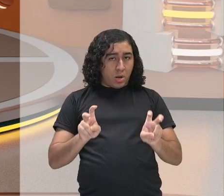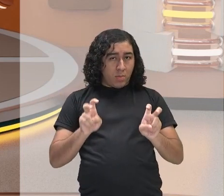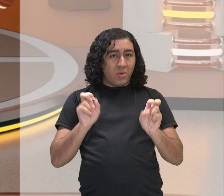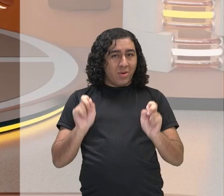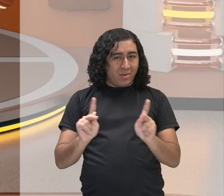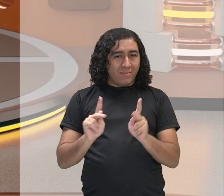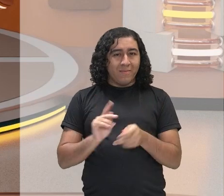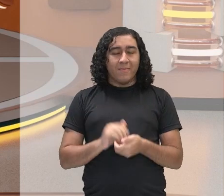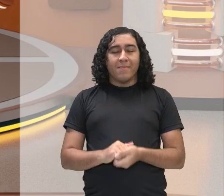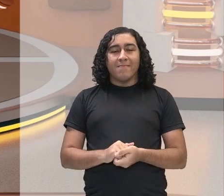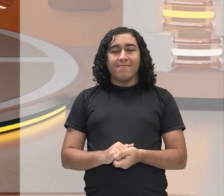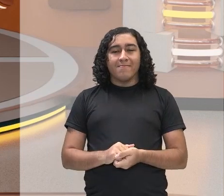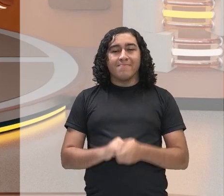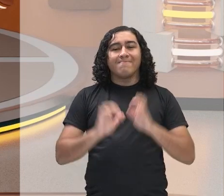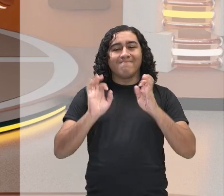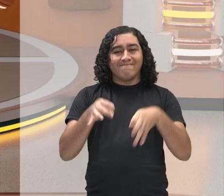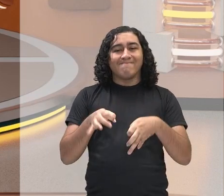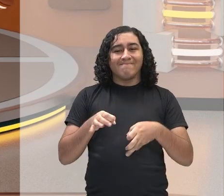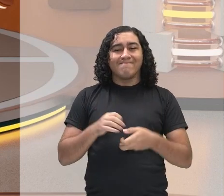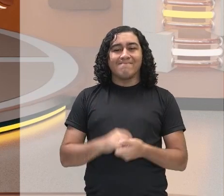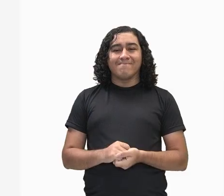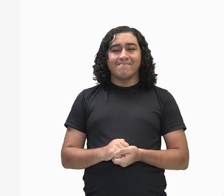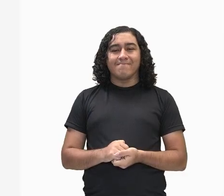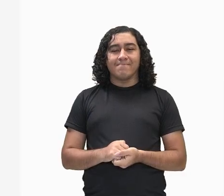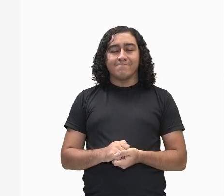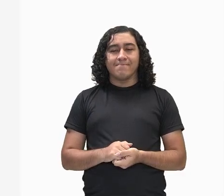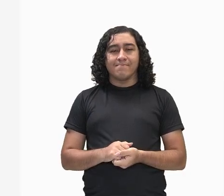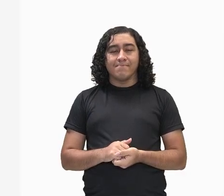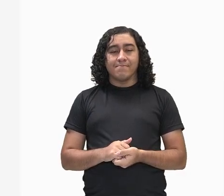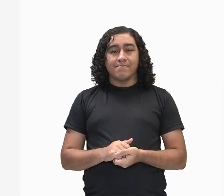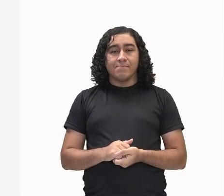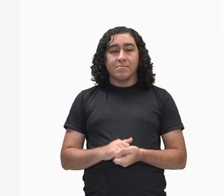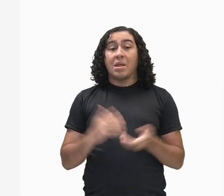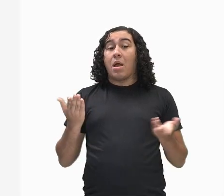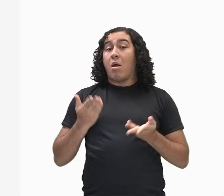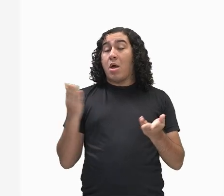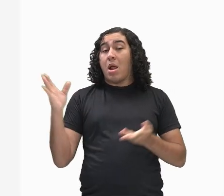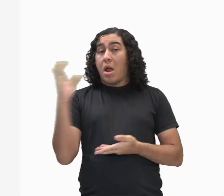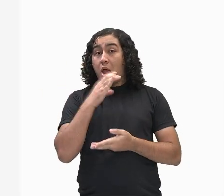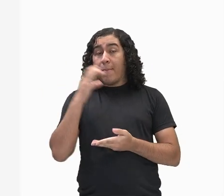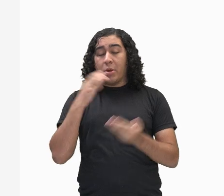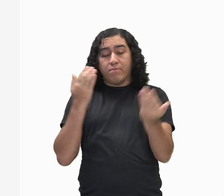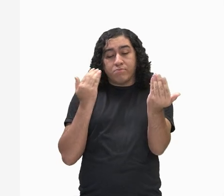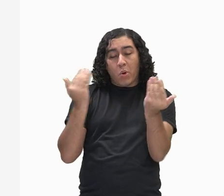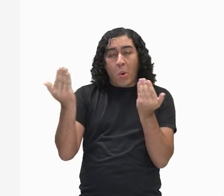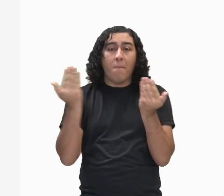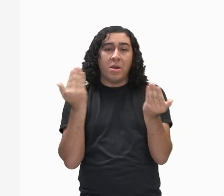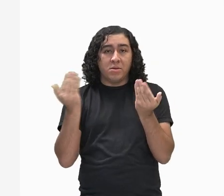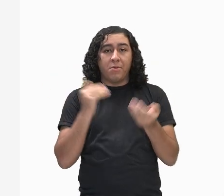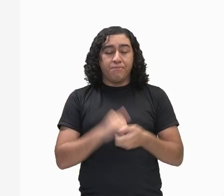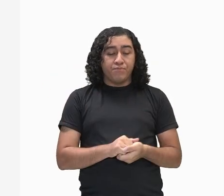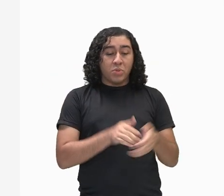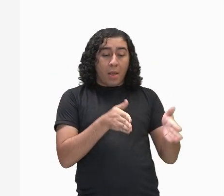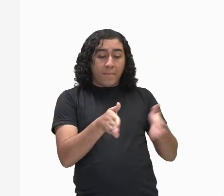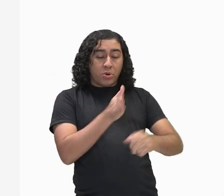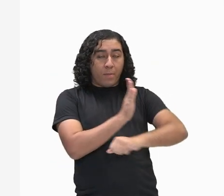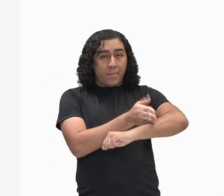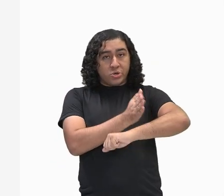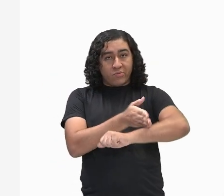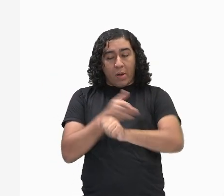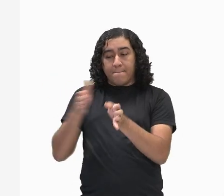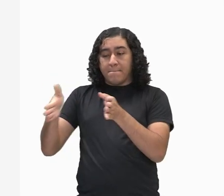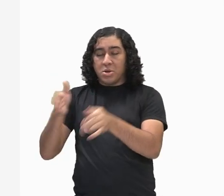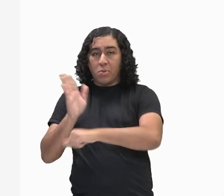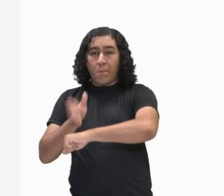Tá bom, então? Beleza, então. Vamos fazer agora, rápido, um paralelo entre o período medieval e o